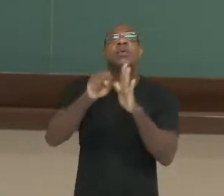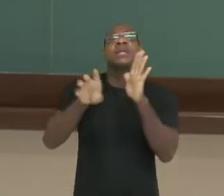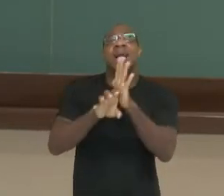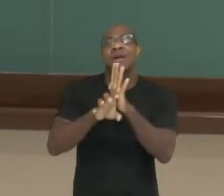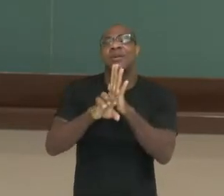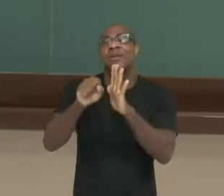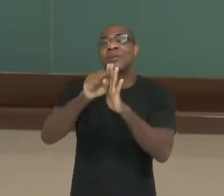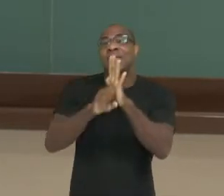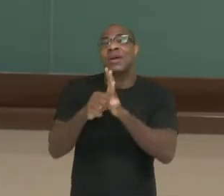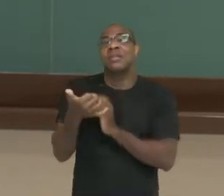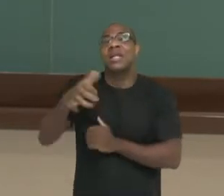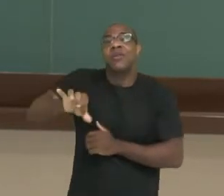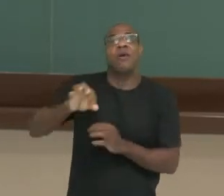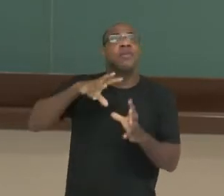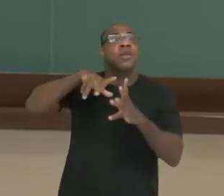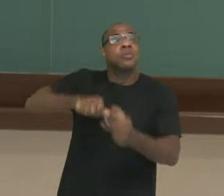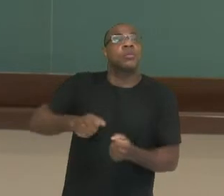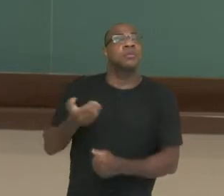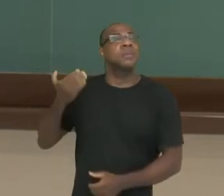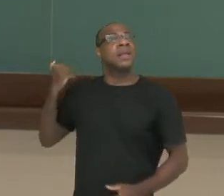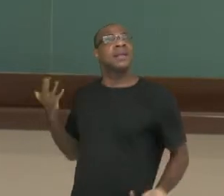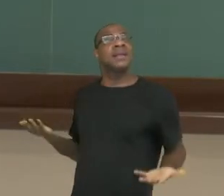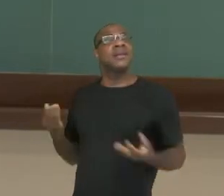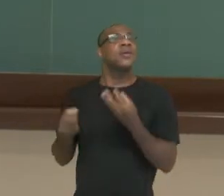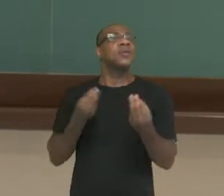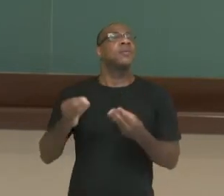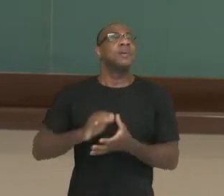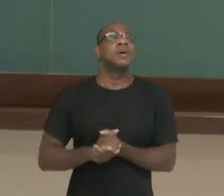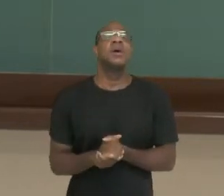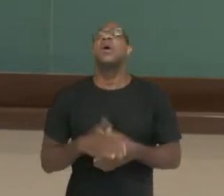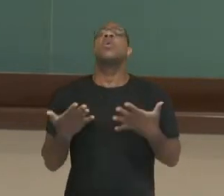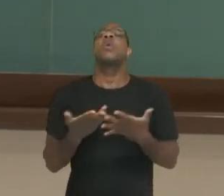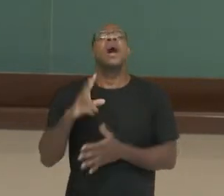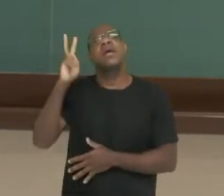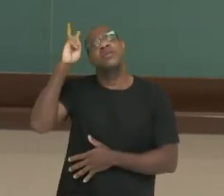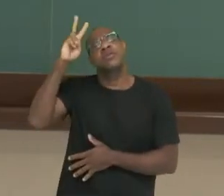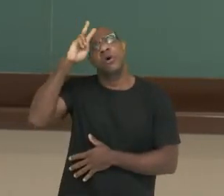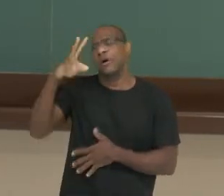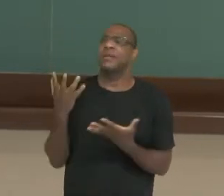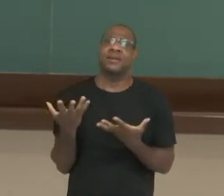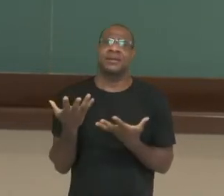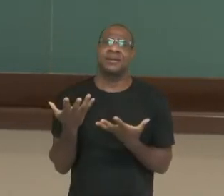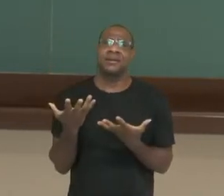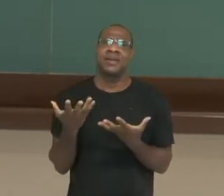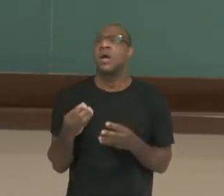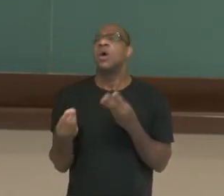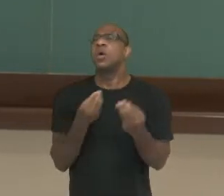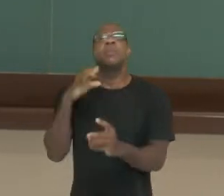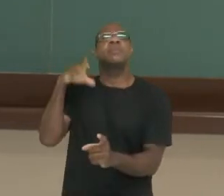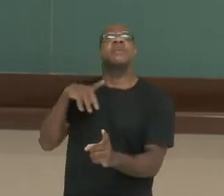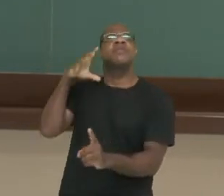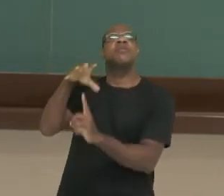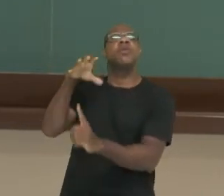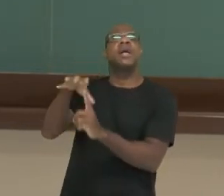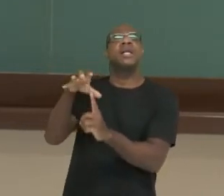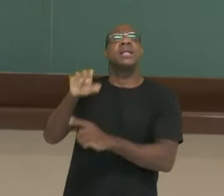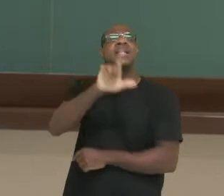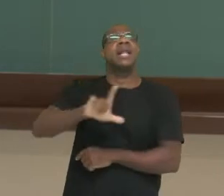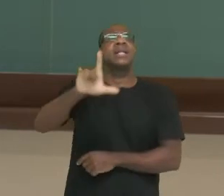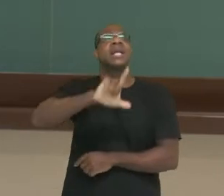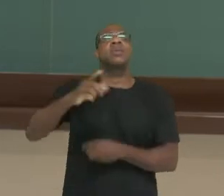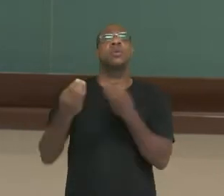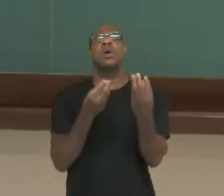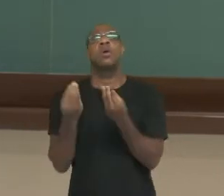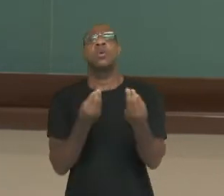Quais foram os fatos históricos, né? Como eles influenciaram a produção literária? Com esses